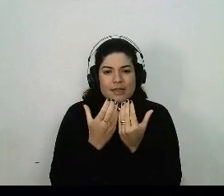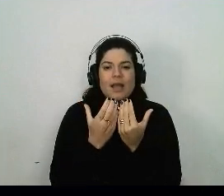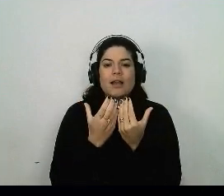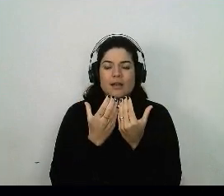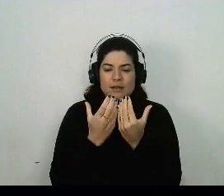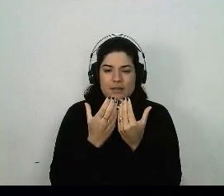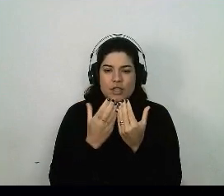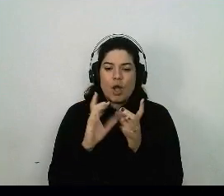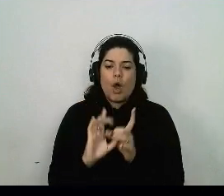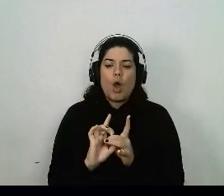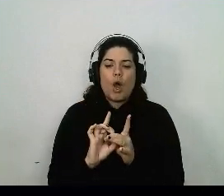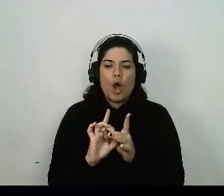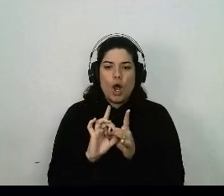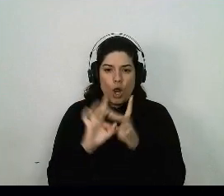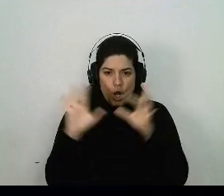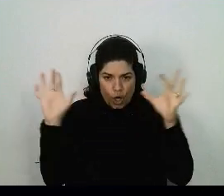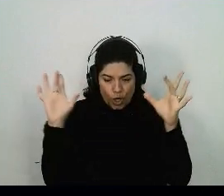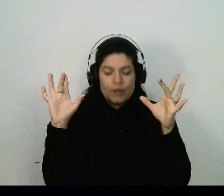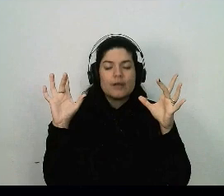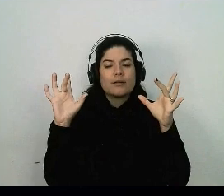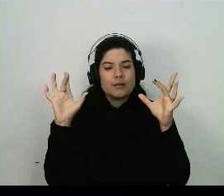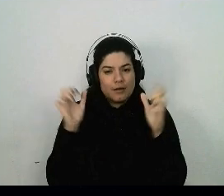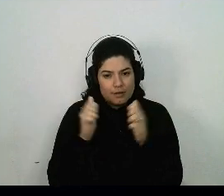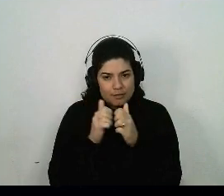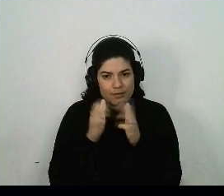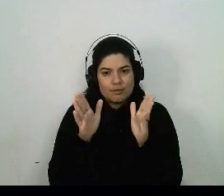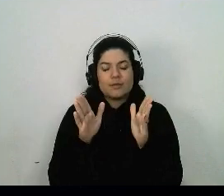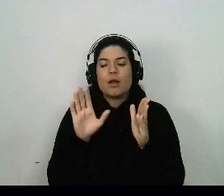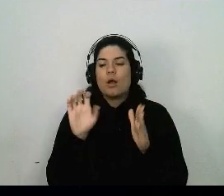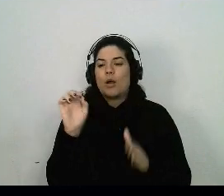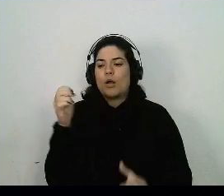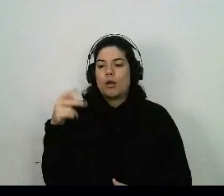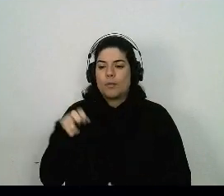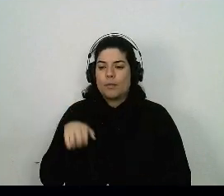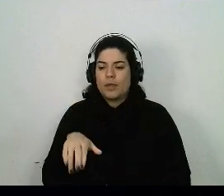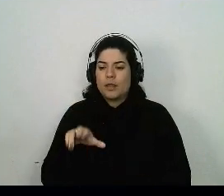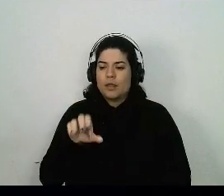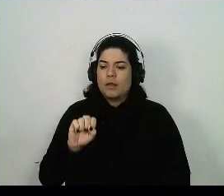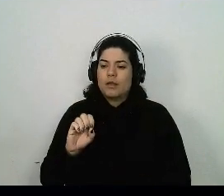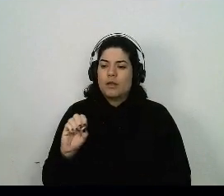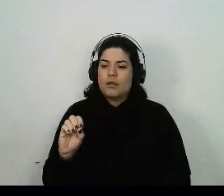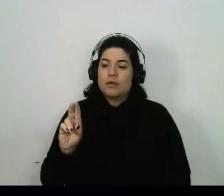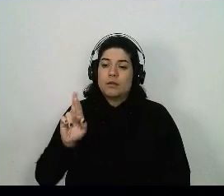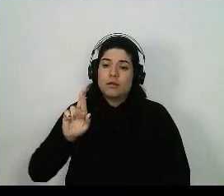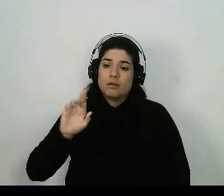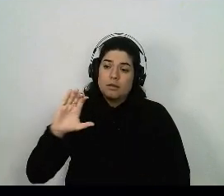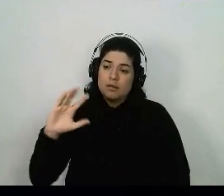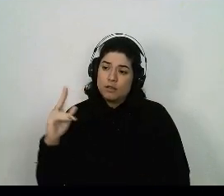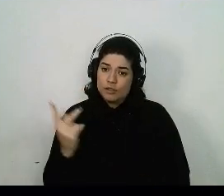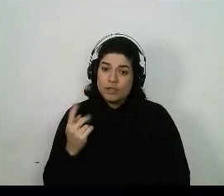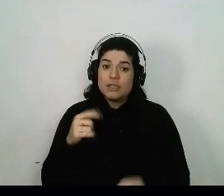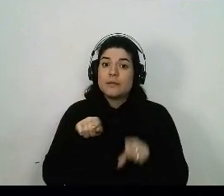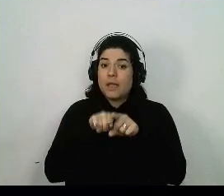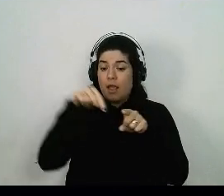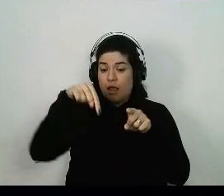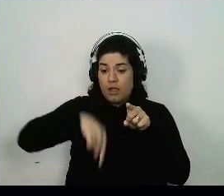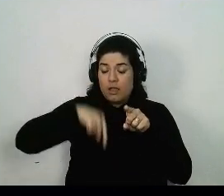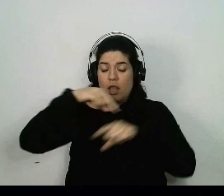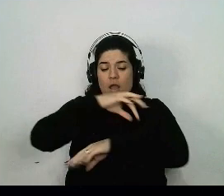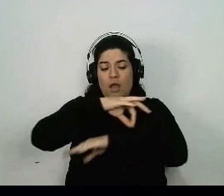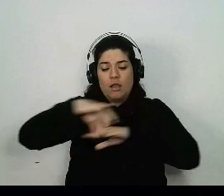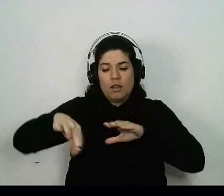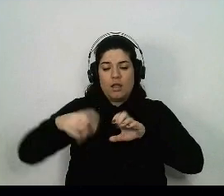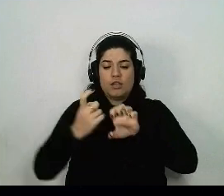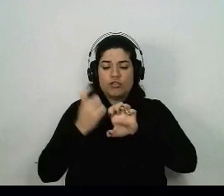as empresas de tecnologia. E isso não só no time de produto da Microsoft, mas como aqui também com os arquitetos, engenheiros no campo. Então,